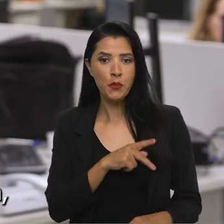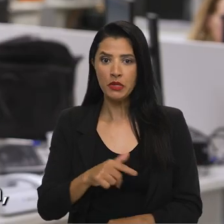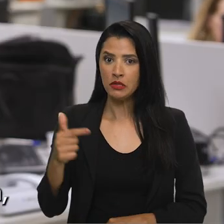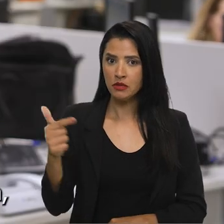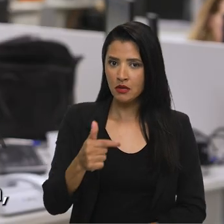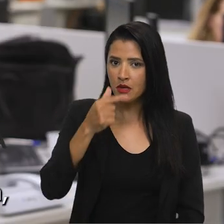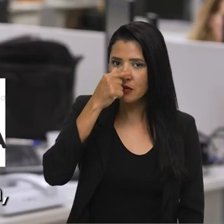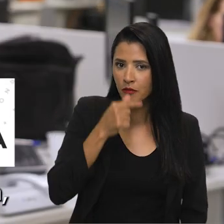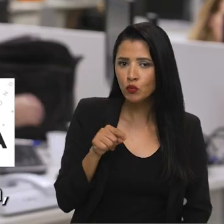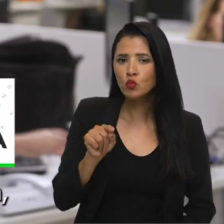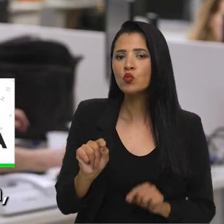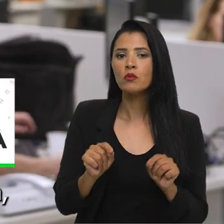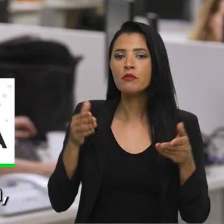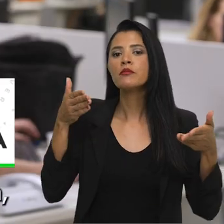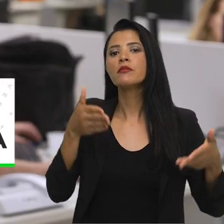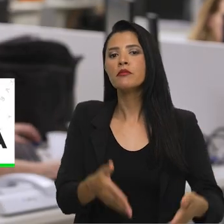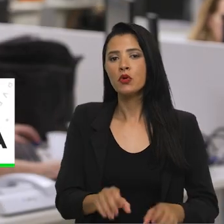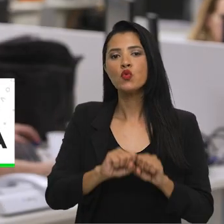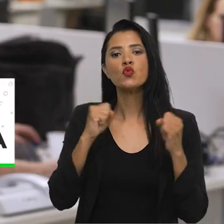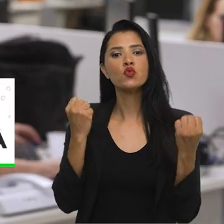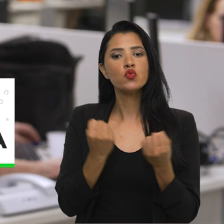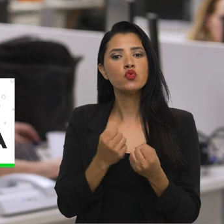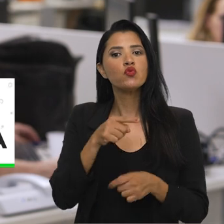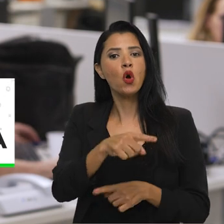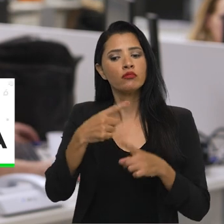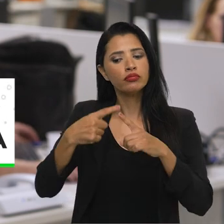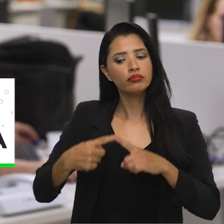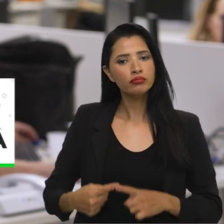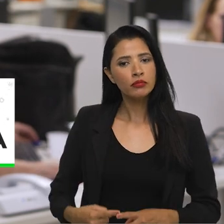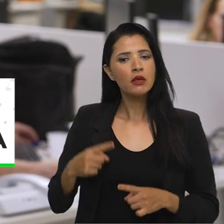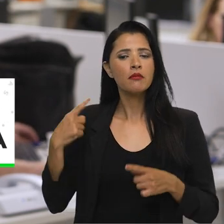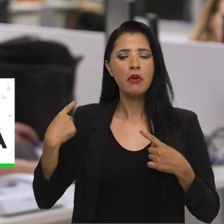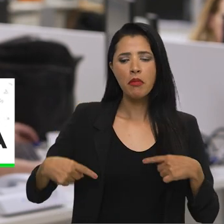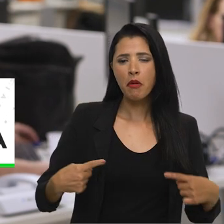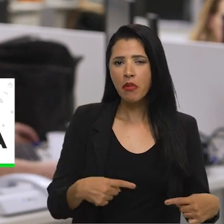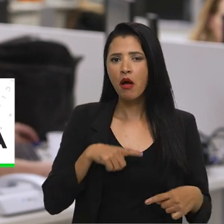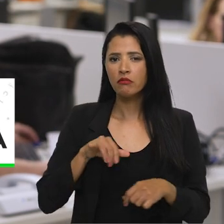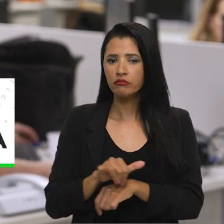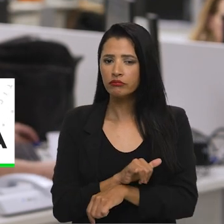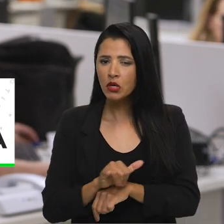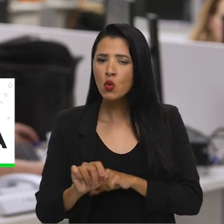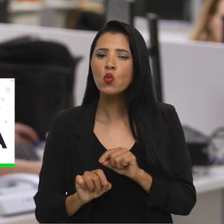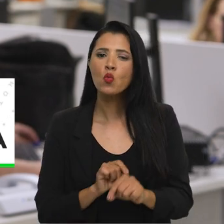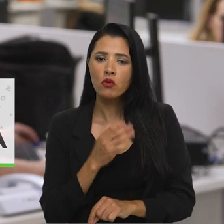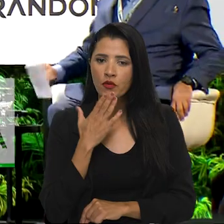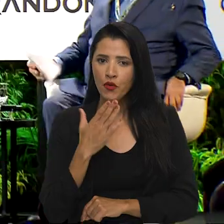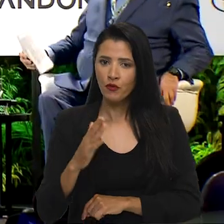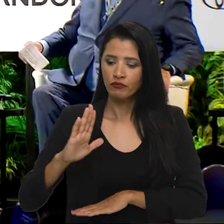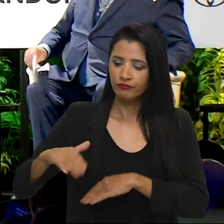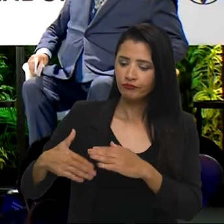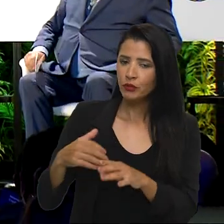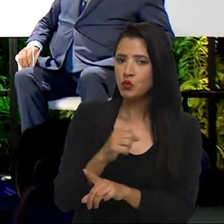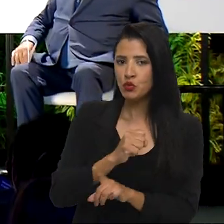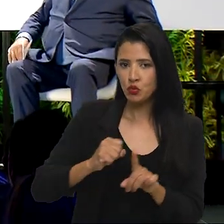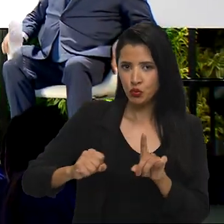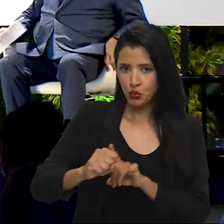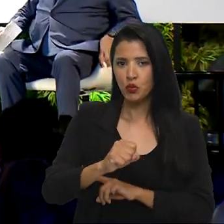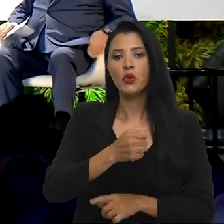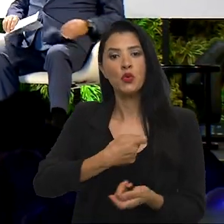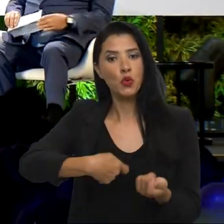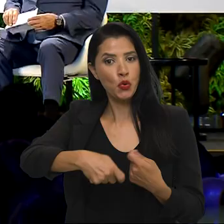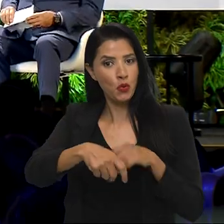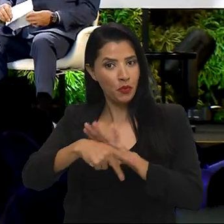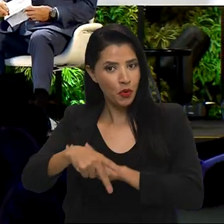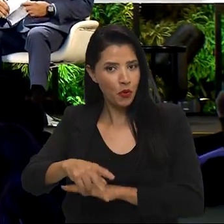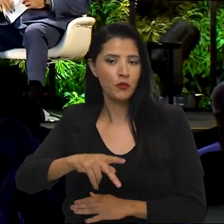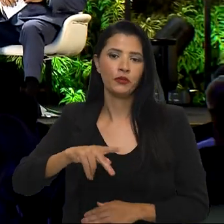Brasília, o presidente em exercício Geraldo Alckmin participou do Fórum de Competitividade que debate estratégias em favor do desenvolvimento